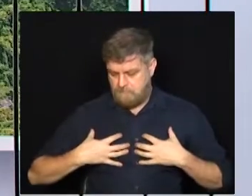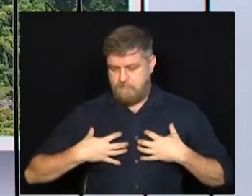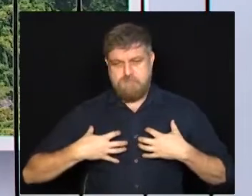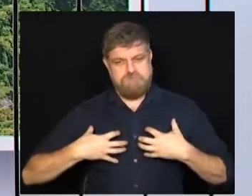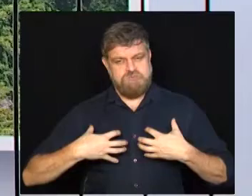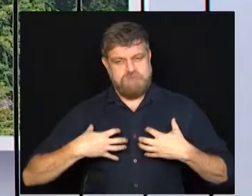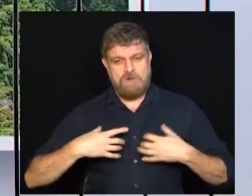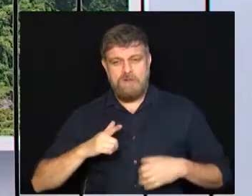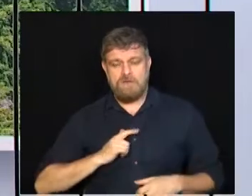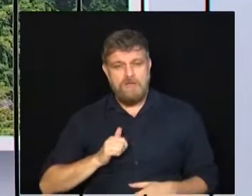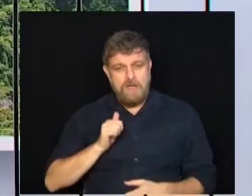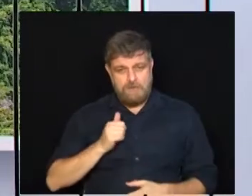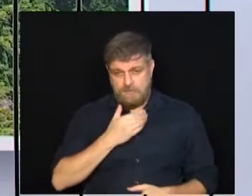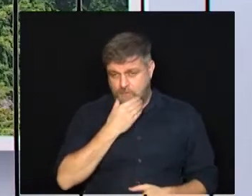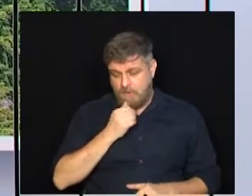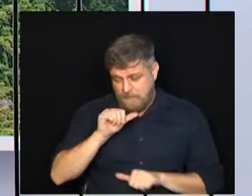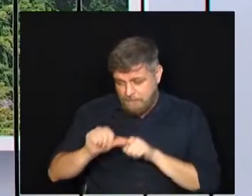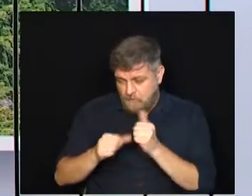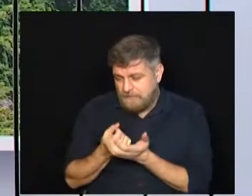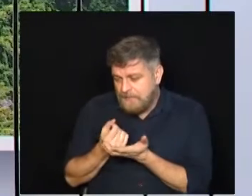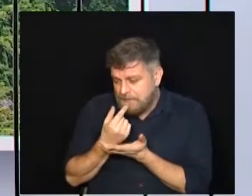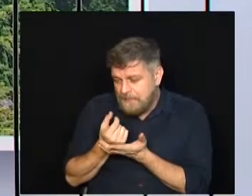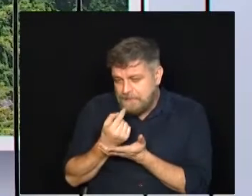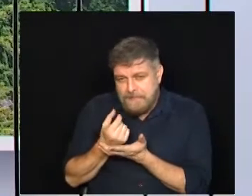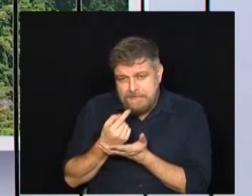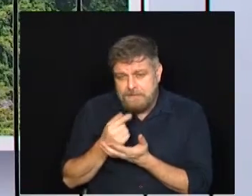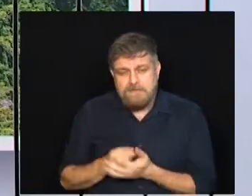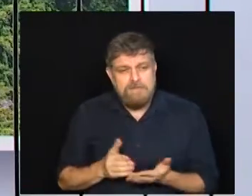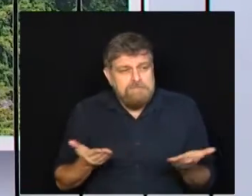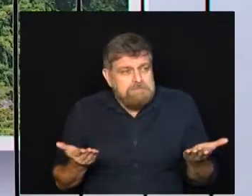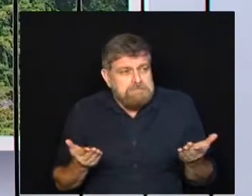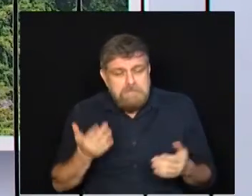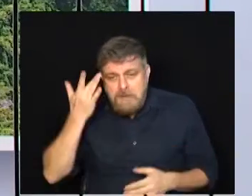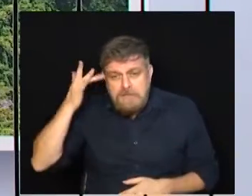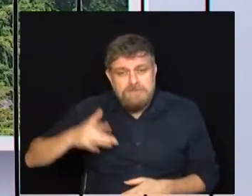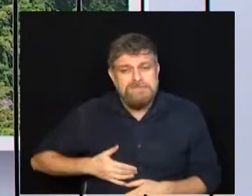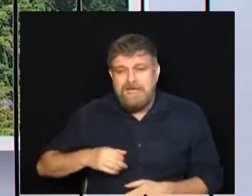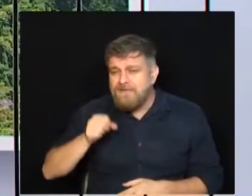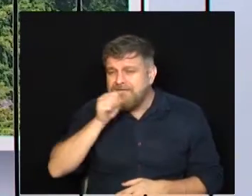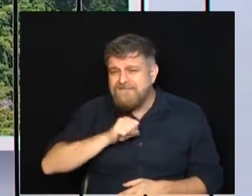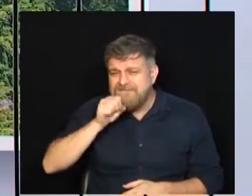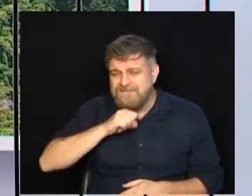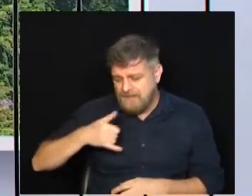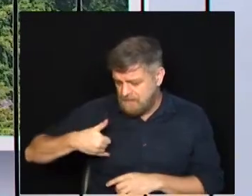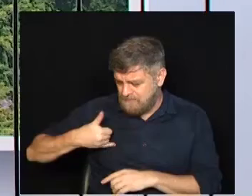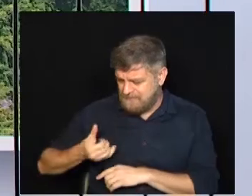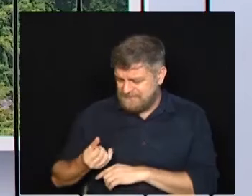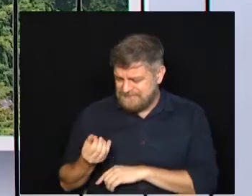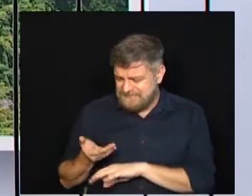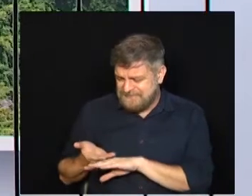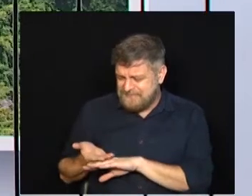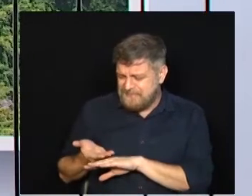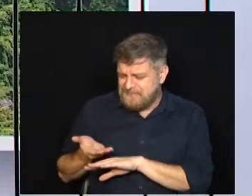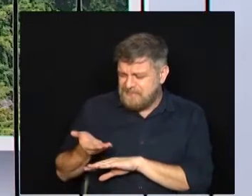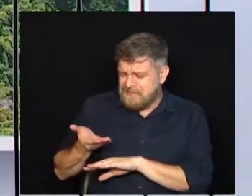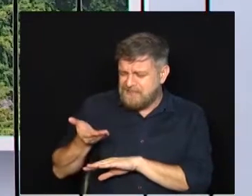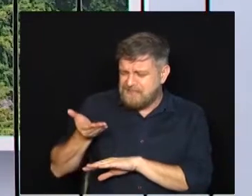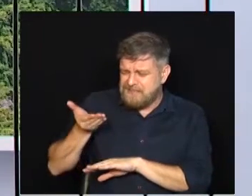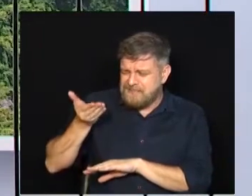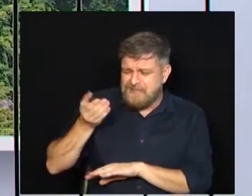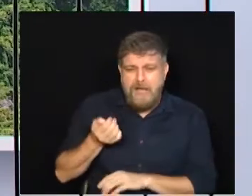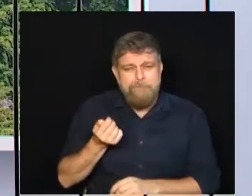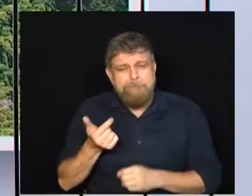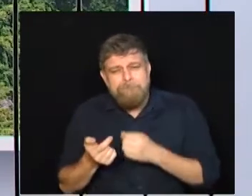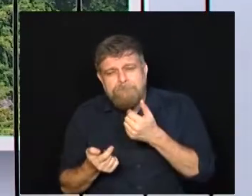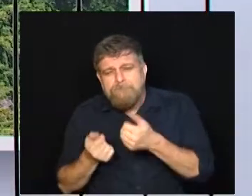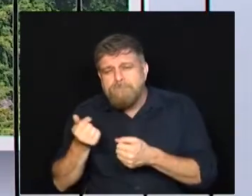quando isso é feito a longo prazo, quando a gente fala da população idosa. E aí, dos 60 anos, a gente tem até alguns dados, mas quando a gente fala